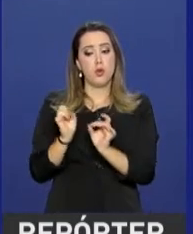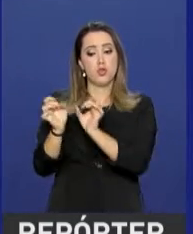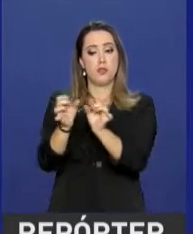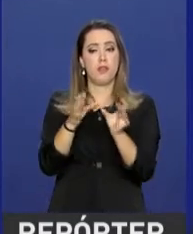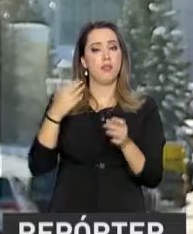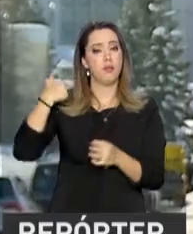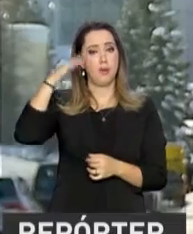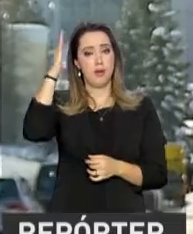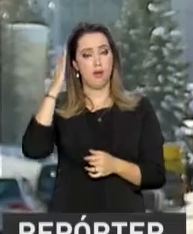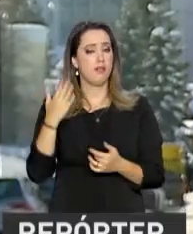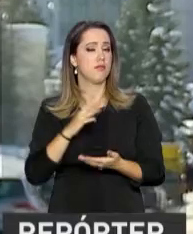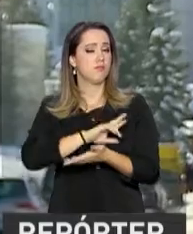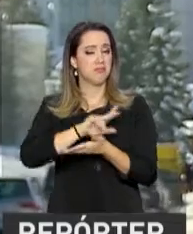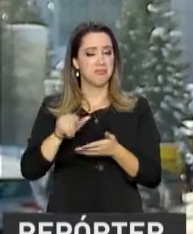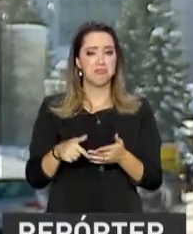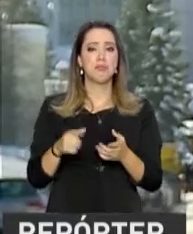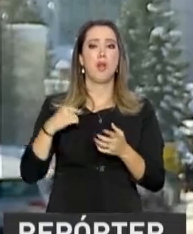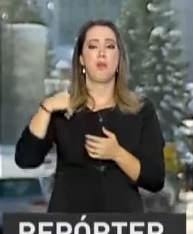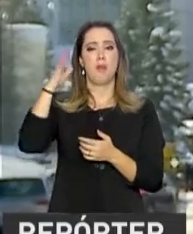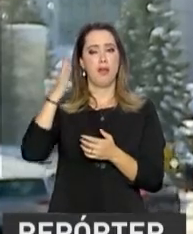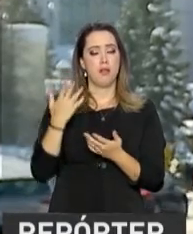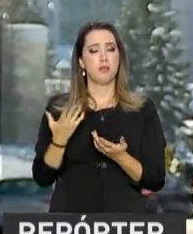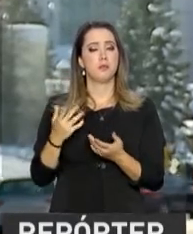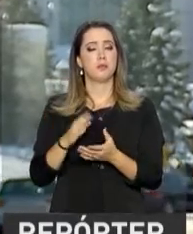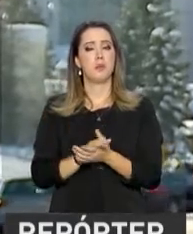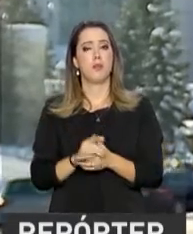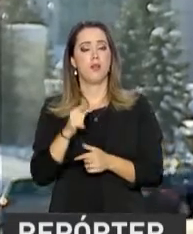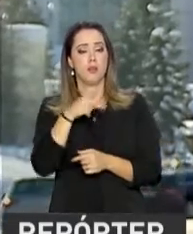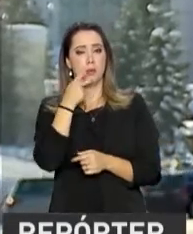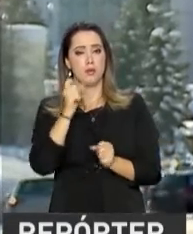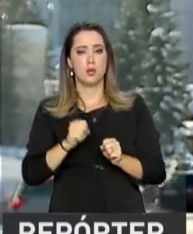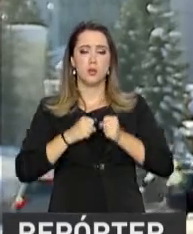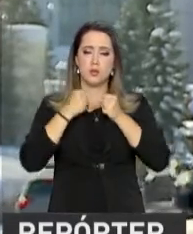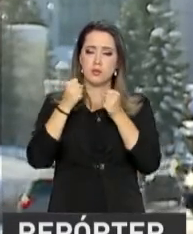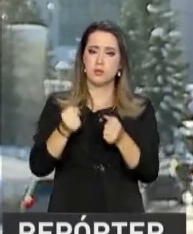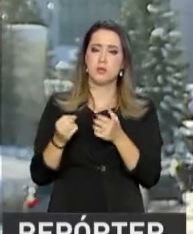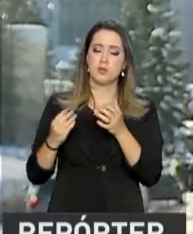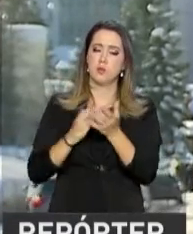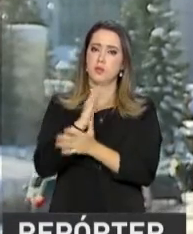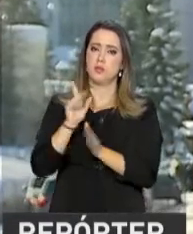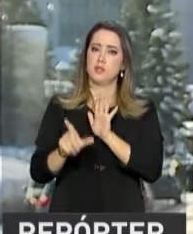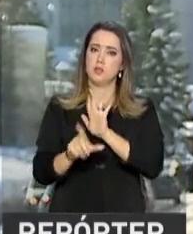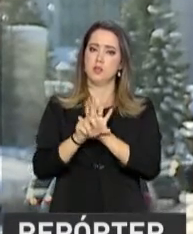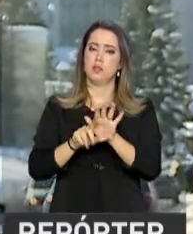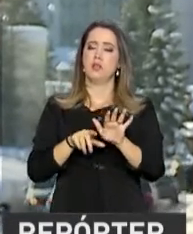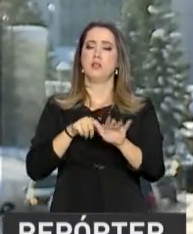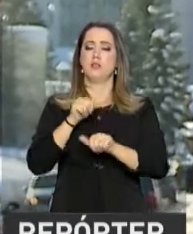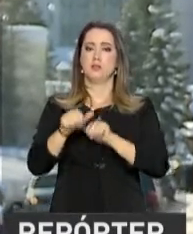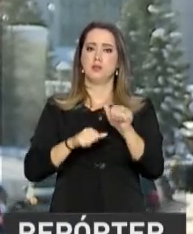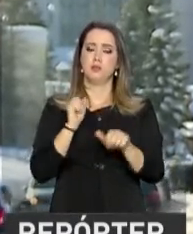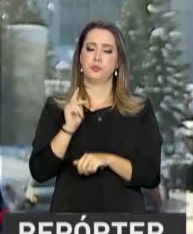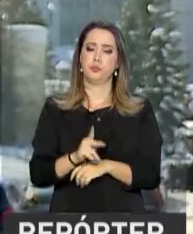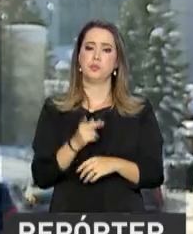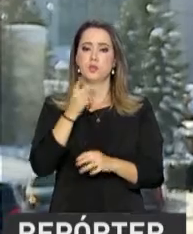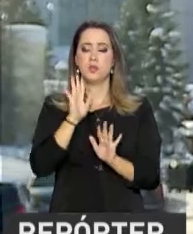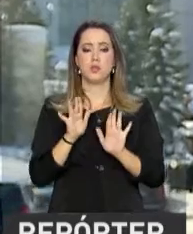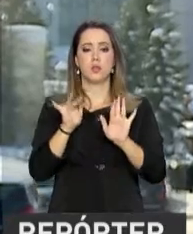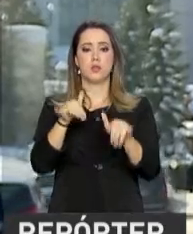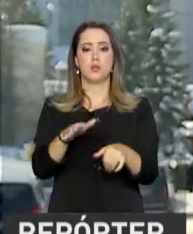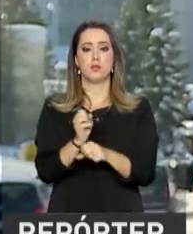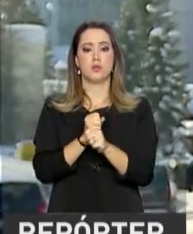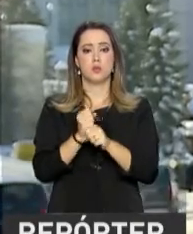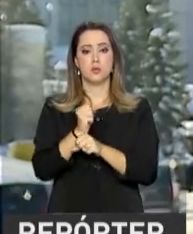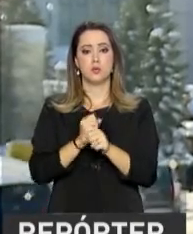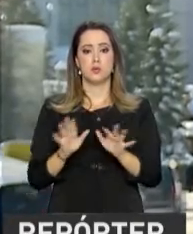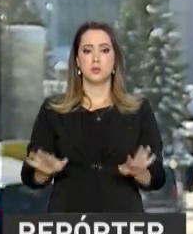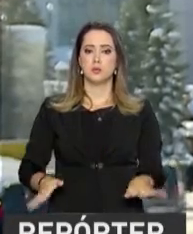negócios o presidente reforçou o empenho para aprovar a reforma da previdência e disse que até o fim do ano o governo pretende